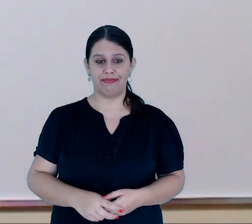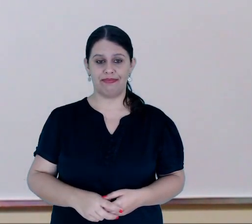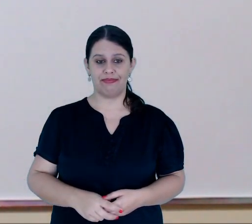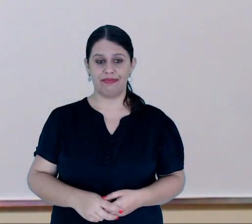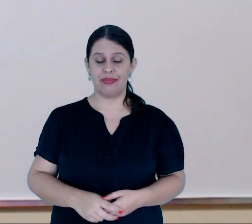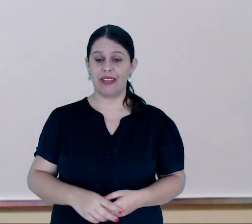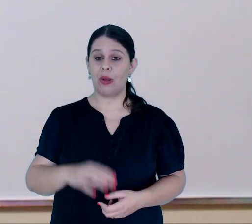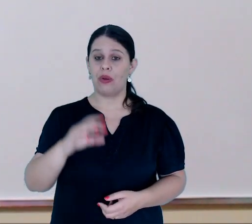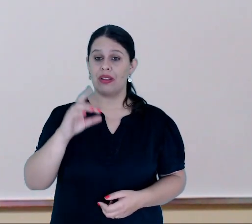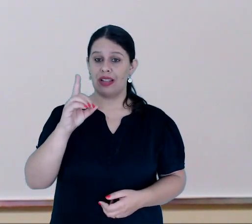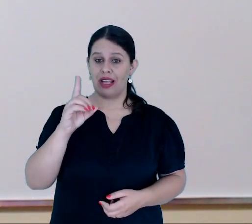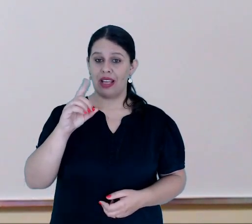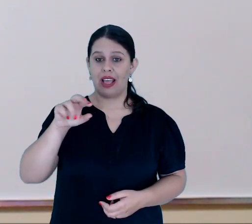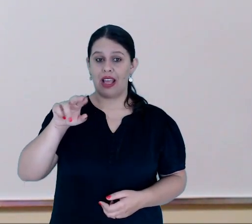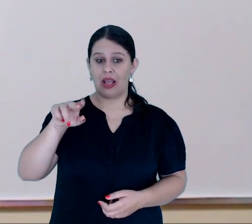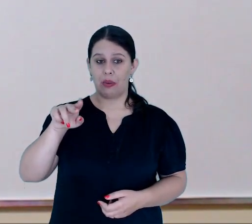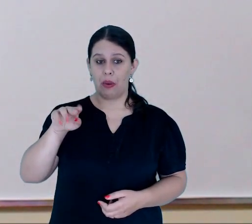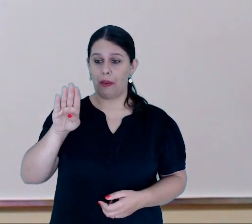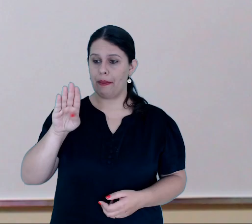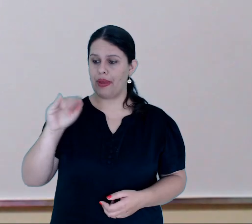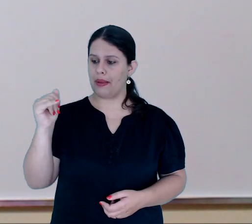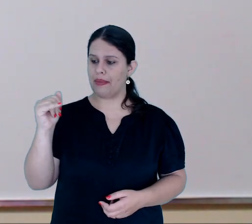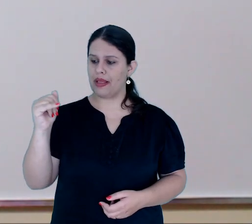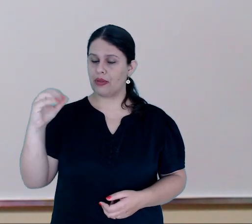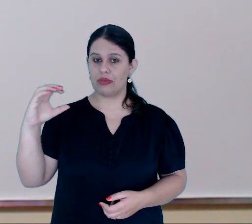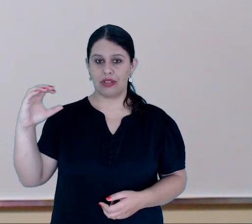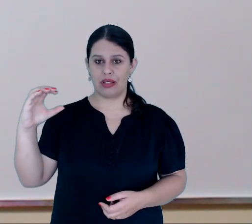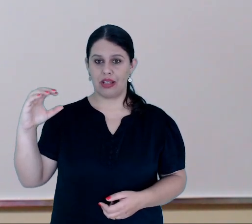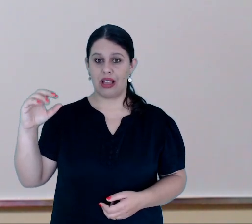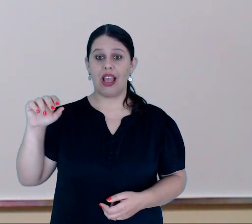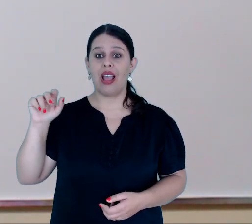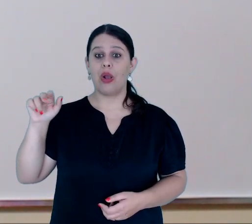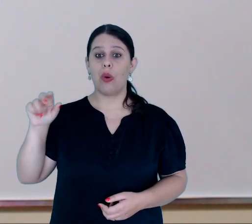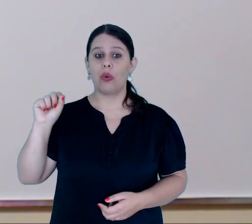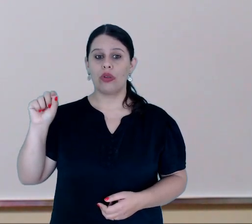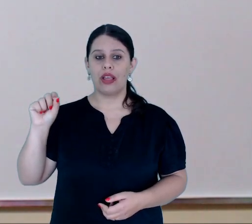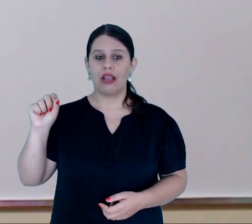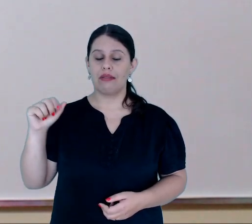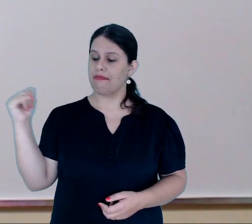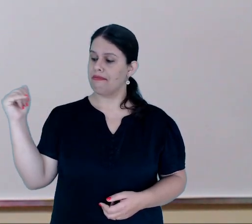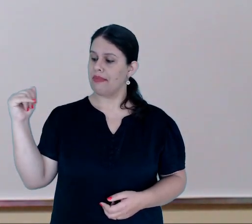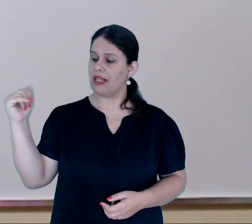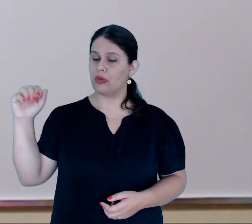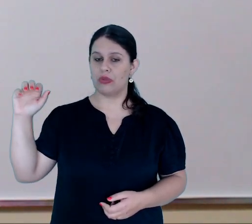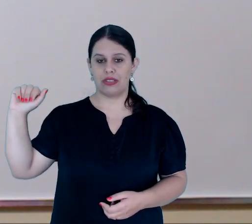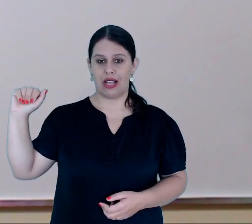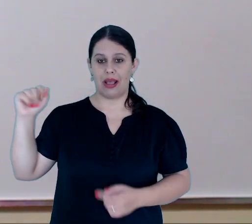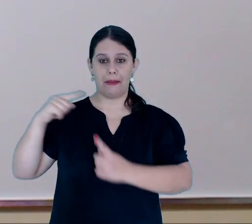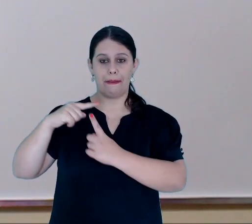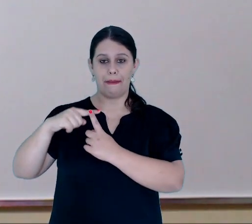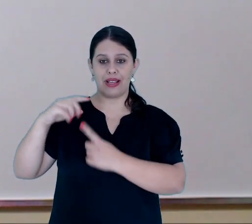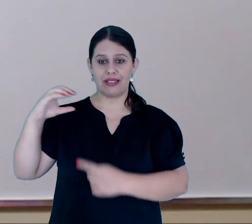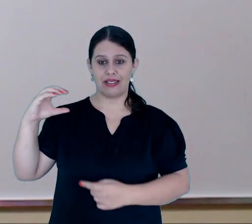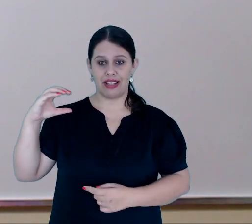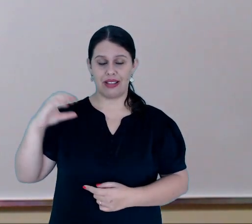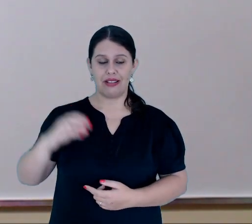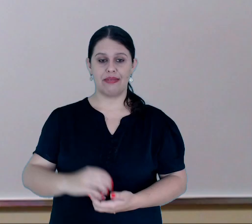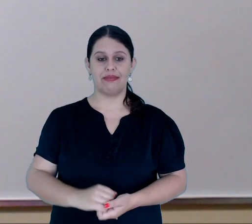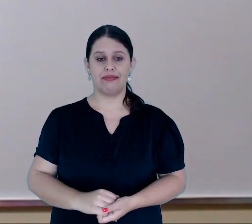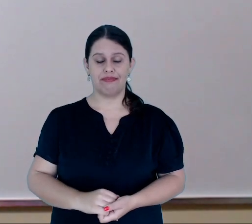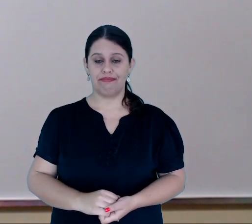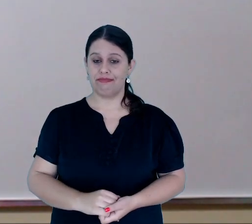A Então, D igual a B menos C é o vetor